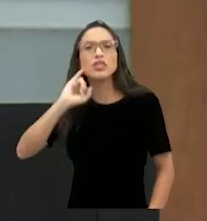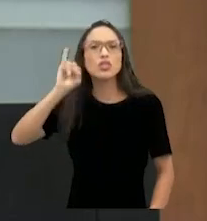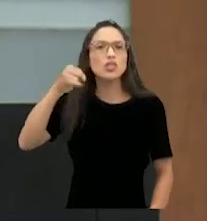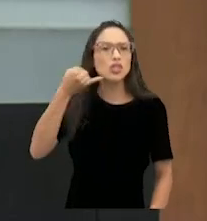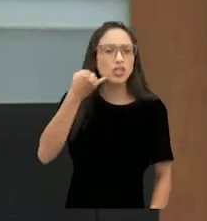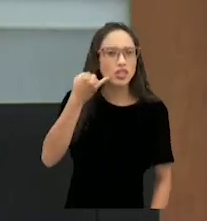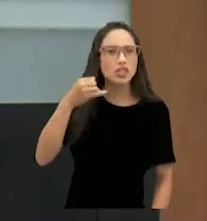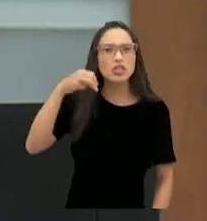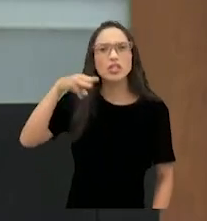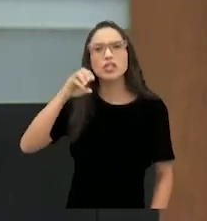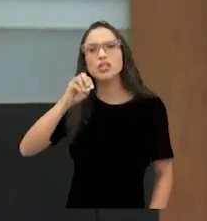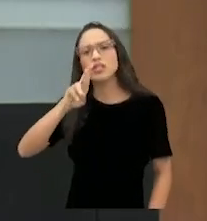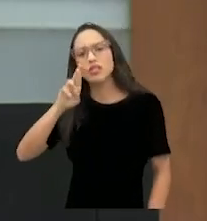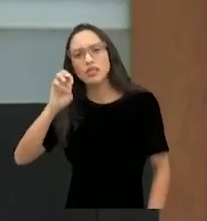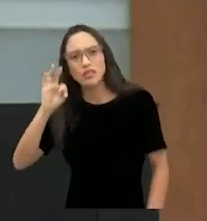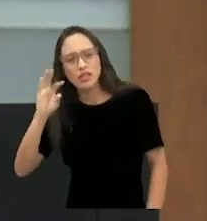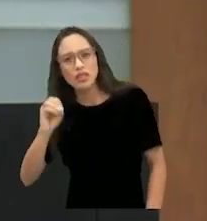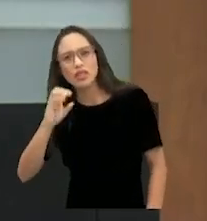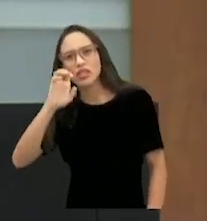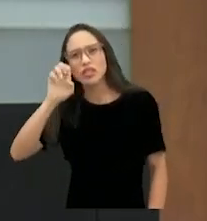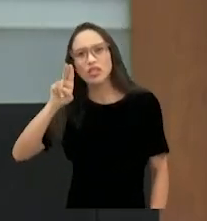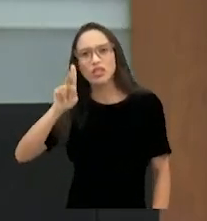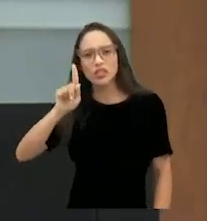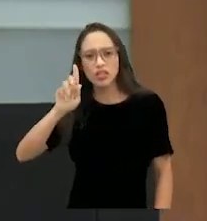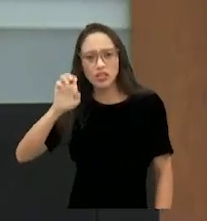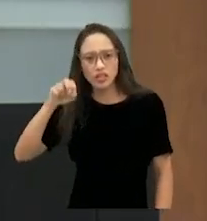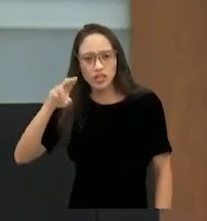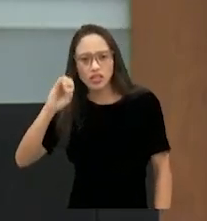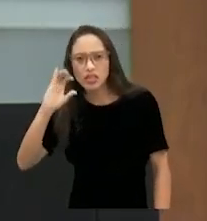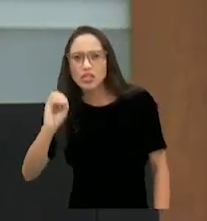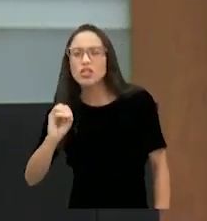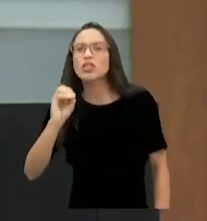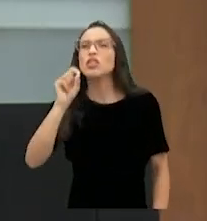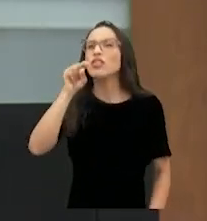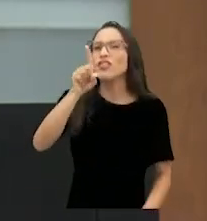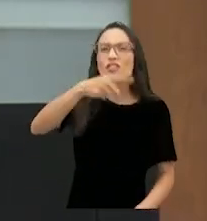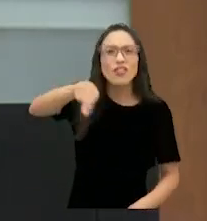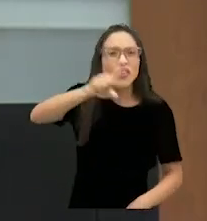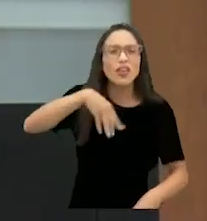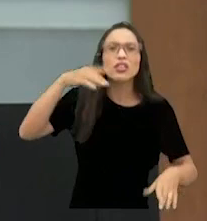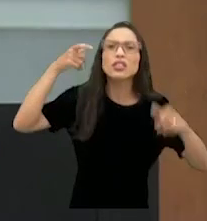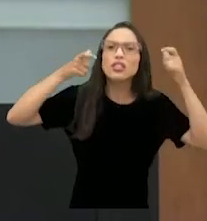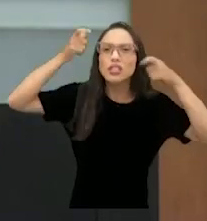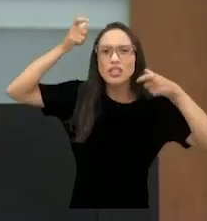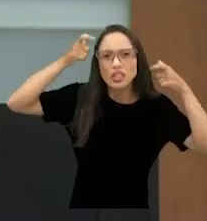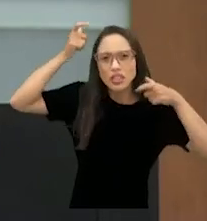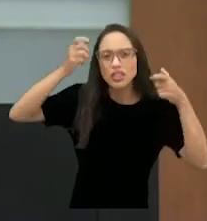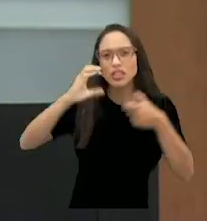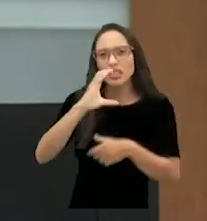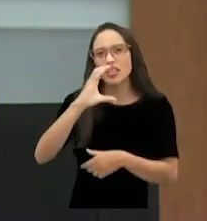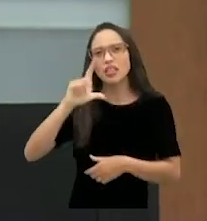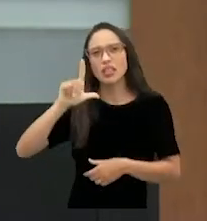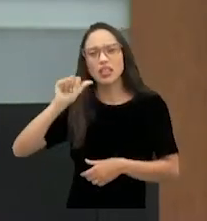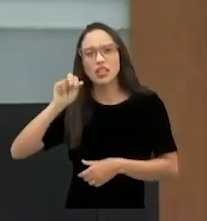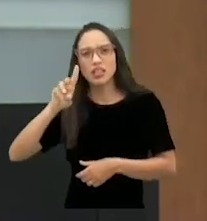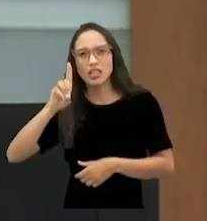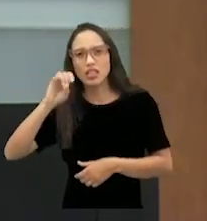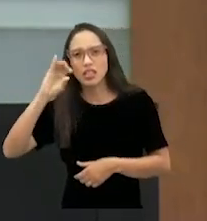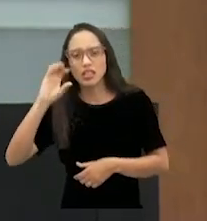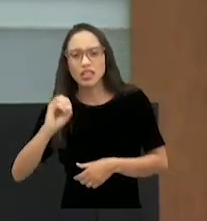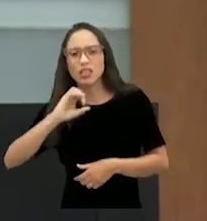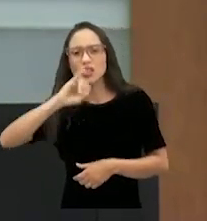Janaína, deputado Eugênio, deputado Catani, deputado Cláudio, deputado